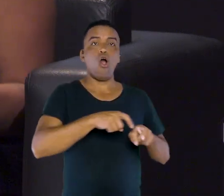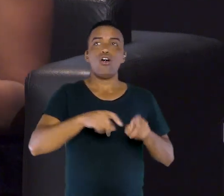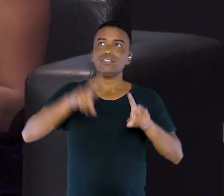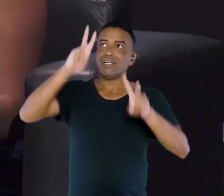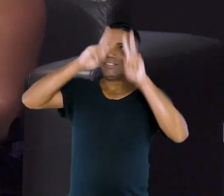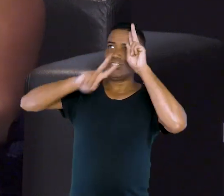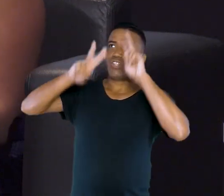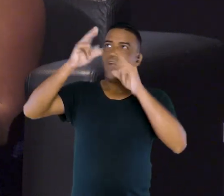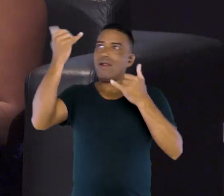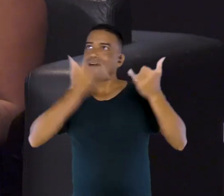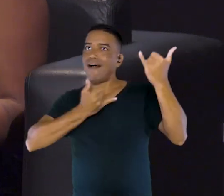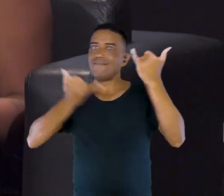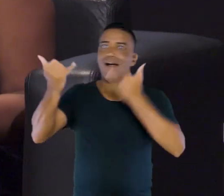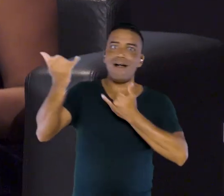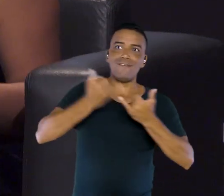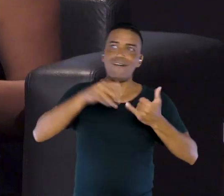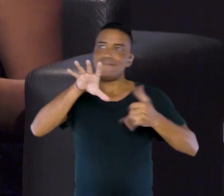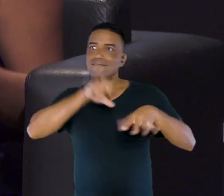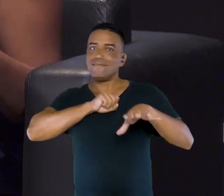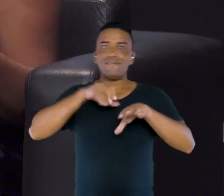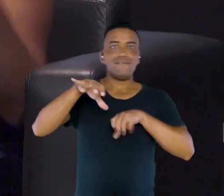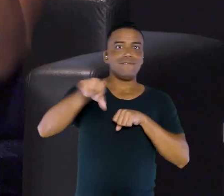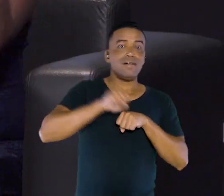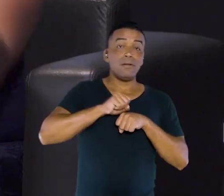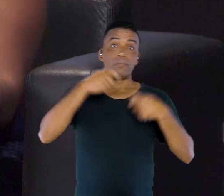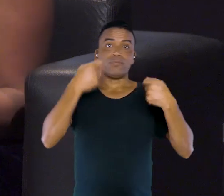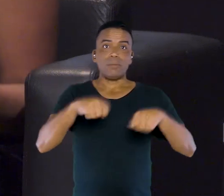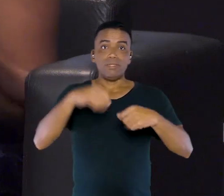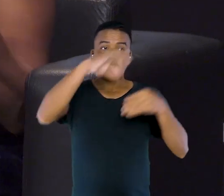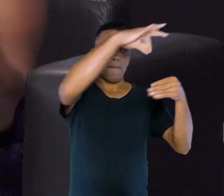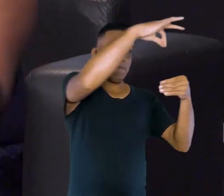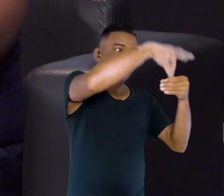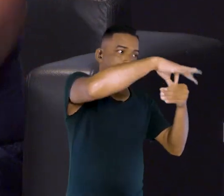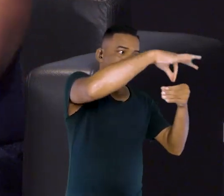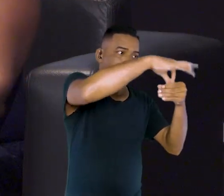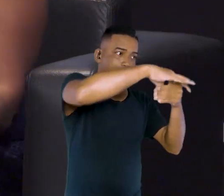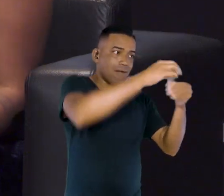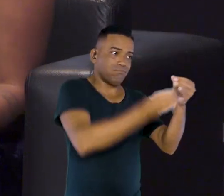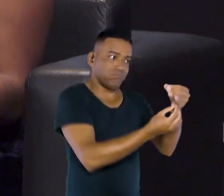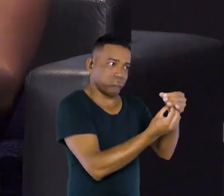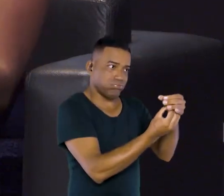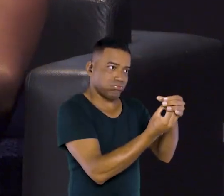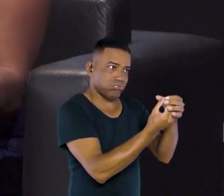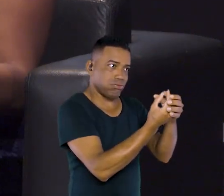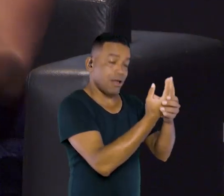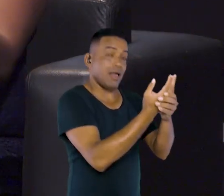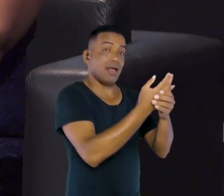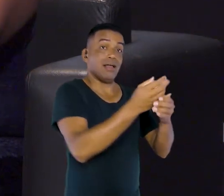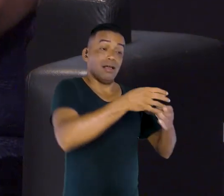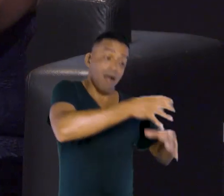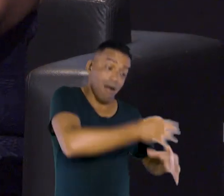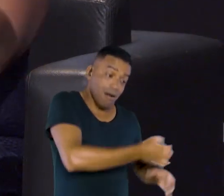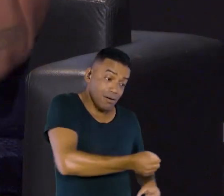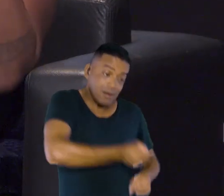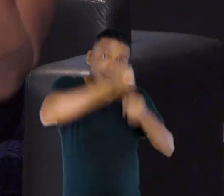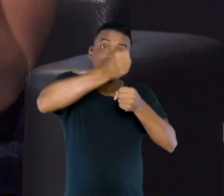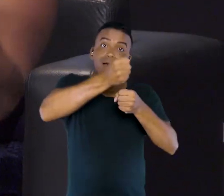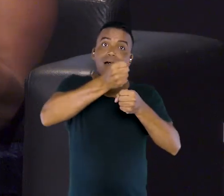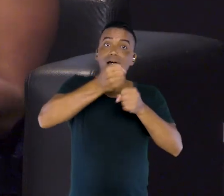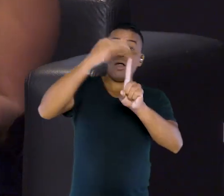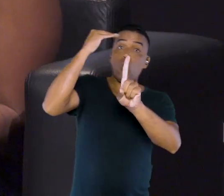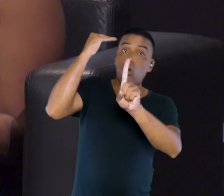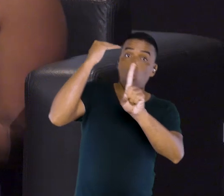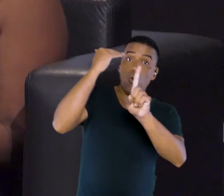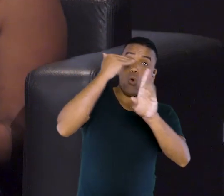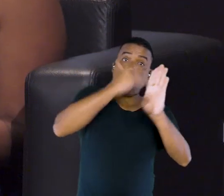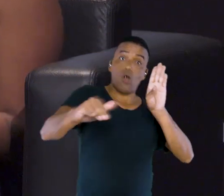começa a ouvir essas narrativas. Você precisa plantar dessa forma, você precisa arrancar dessa